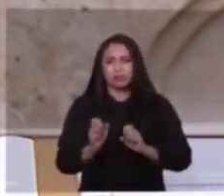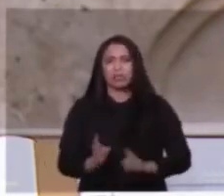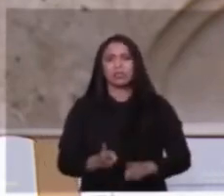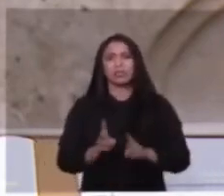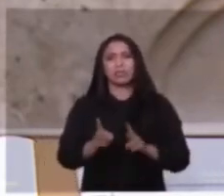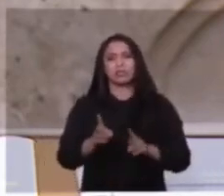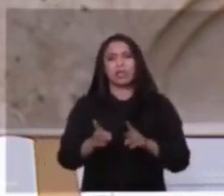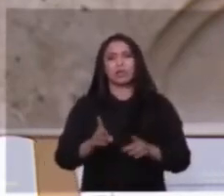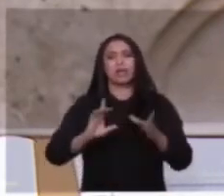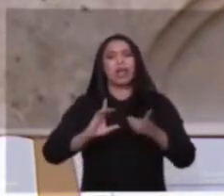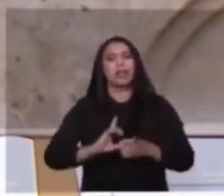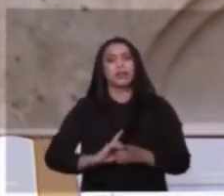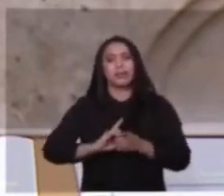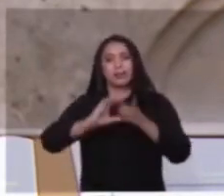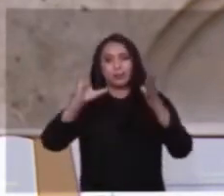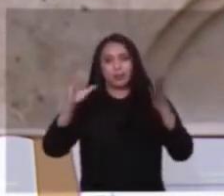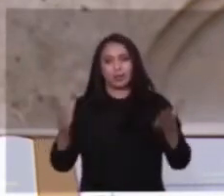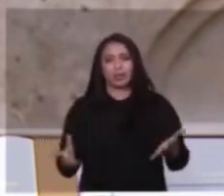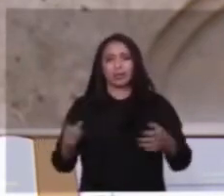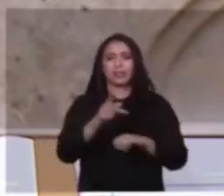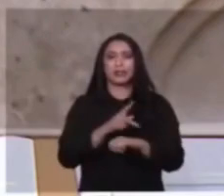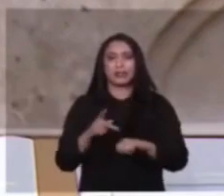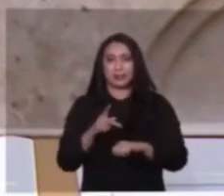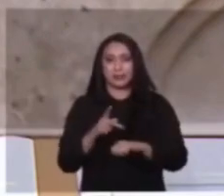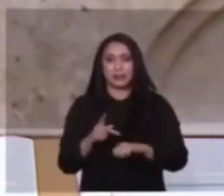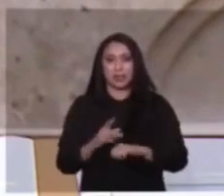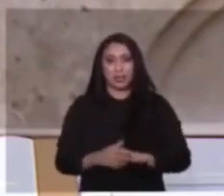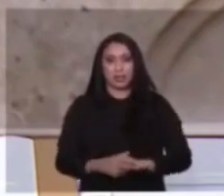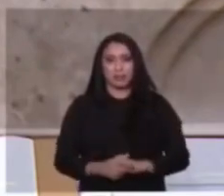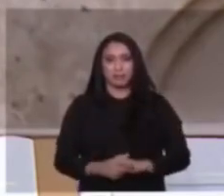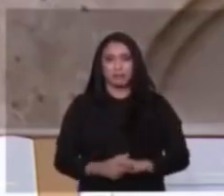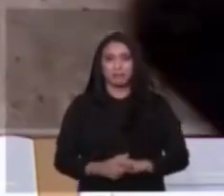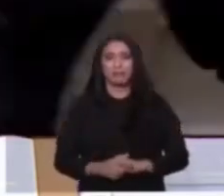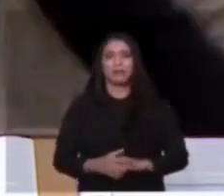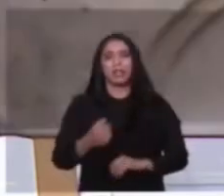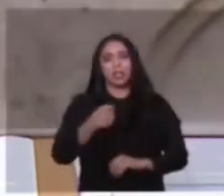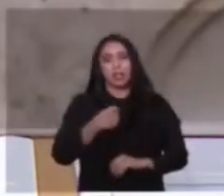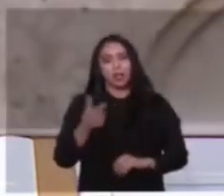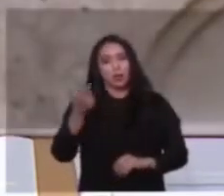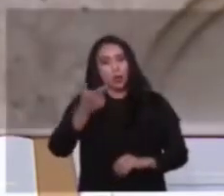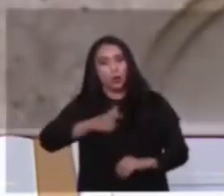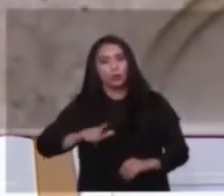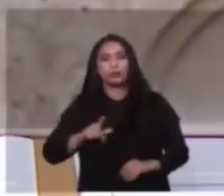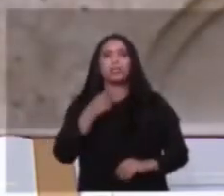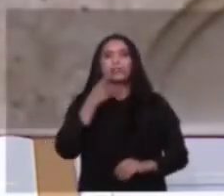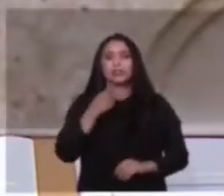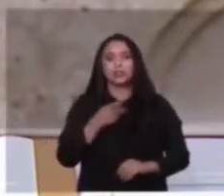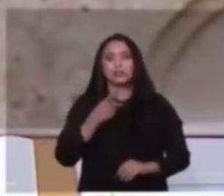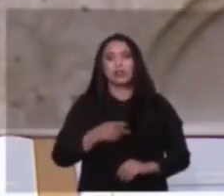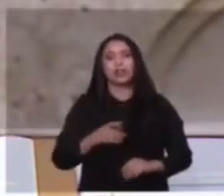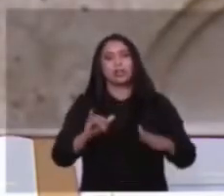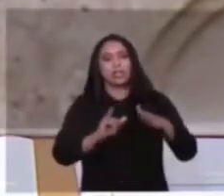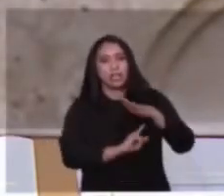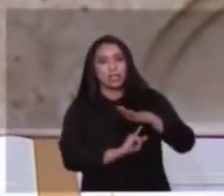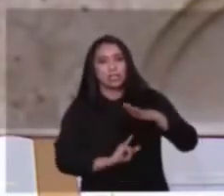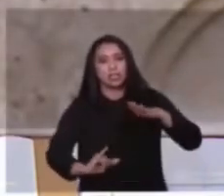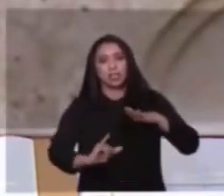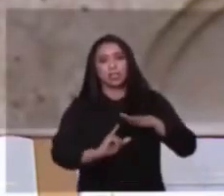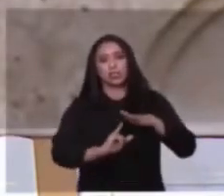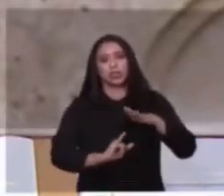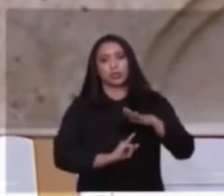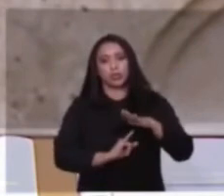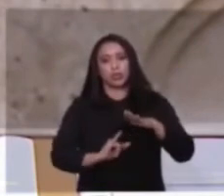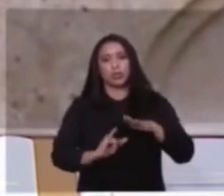do Estado Democrático de Direito. Não me canso de repetir que as instituições